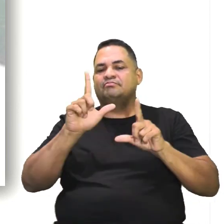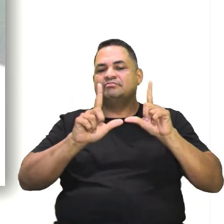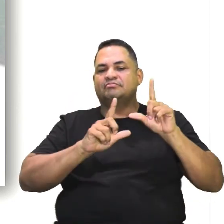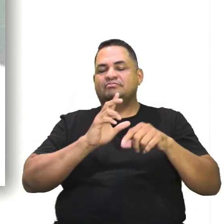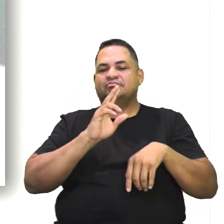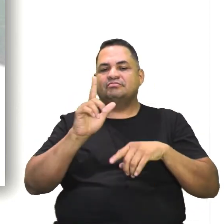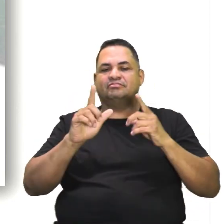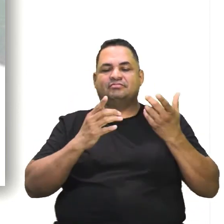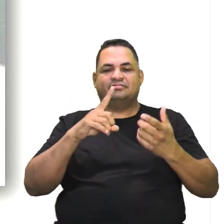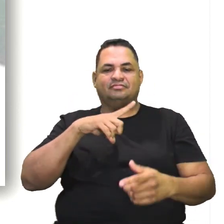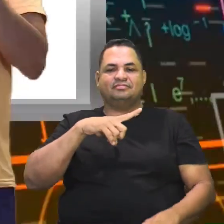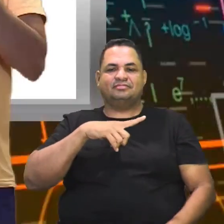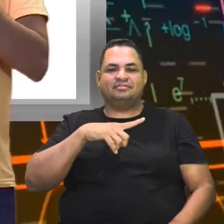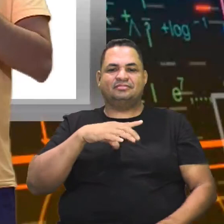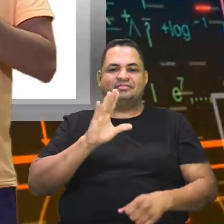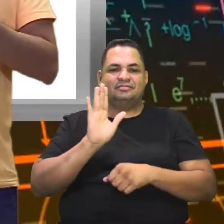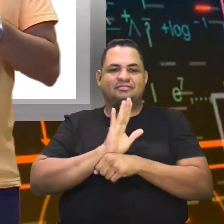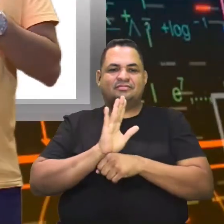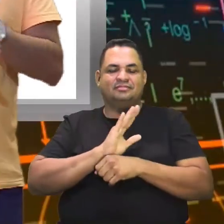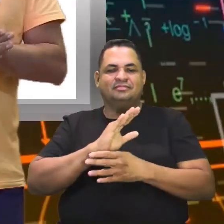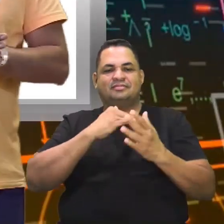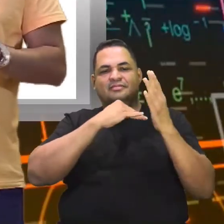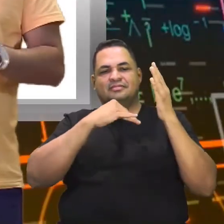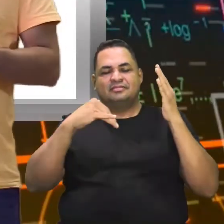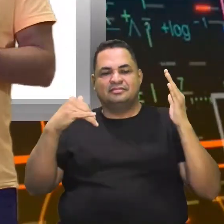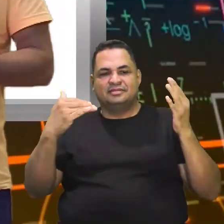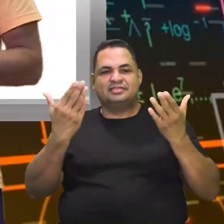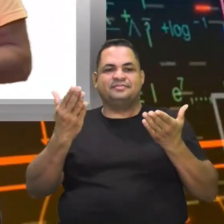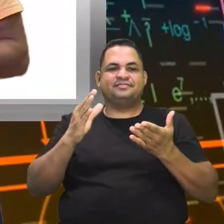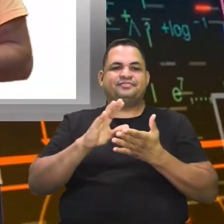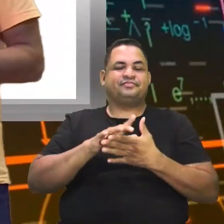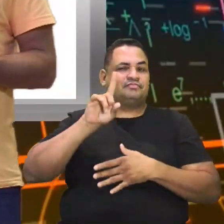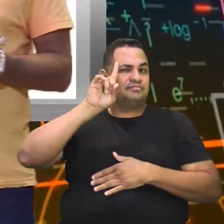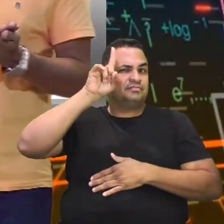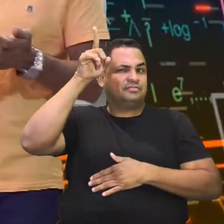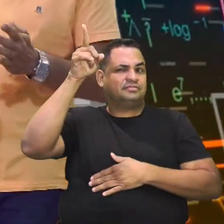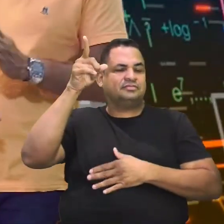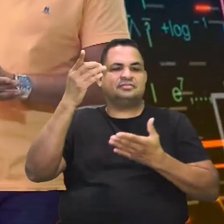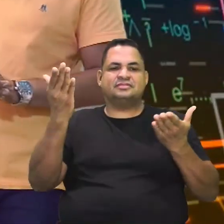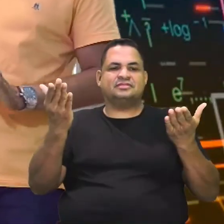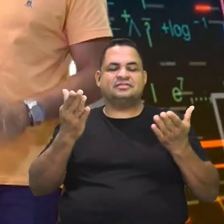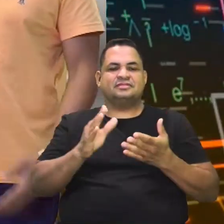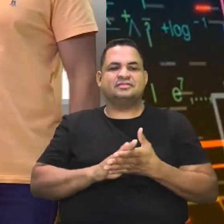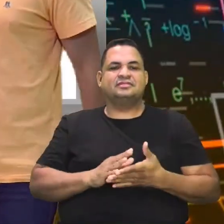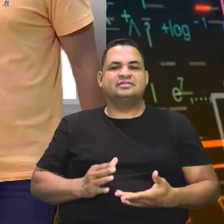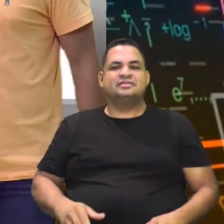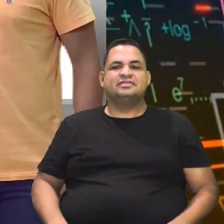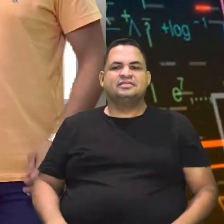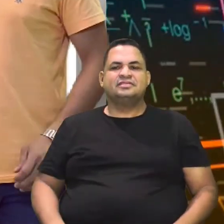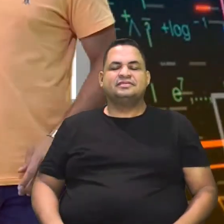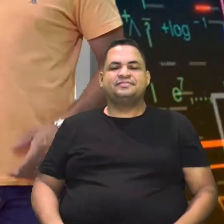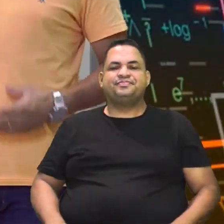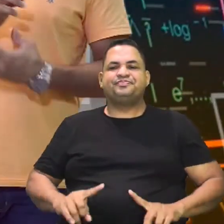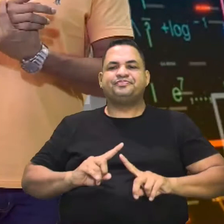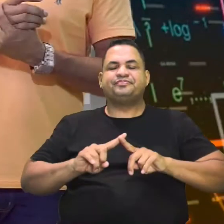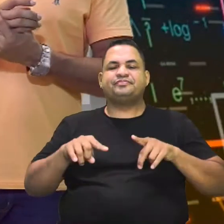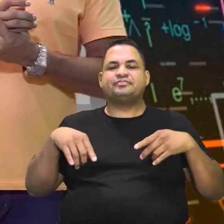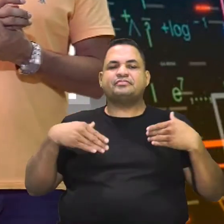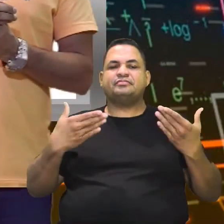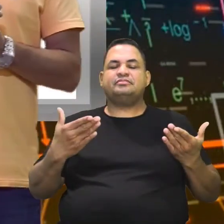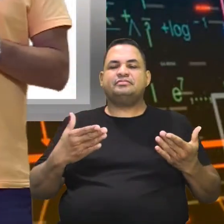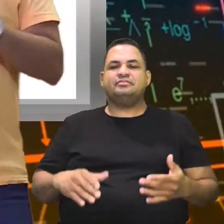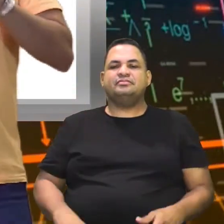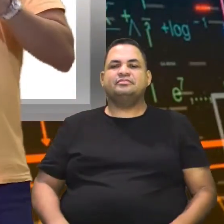vai dando uma variada aí entre charadas, né? Entre o que é, enfim. A gente vai trazendo algumas coisas.